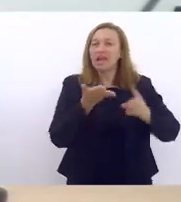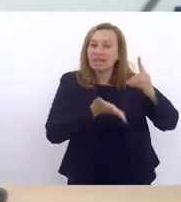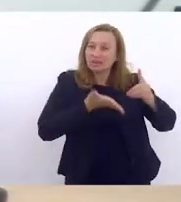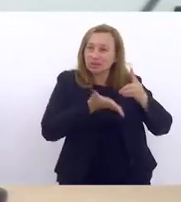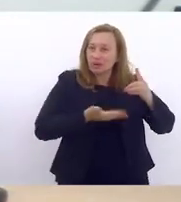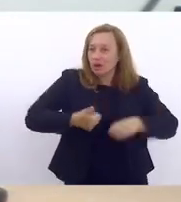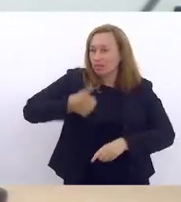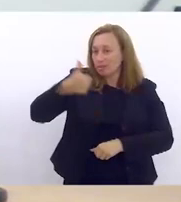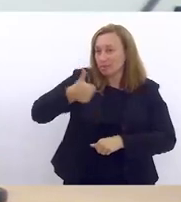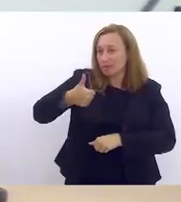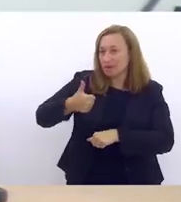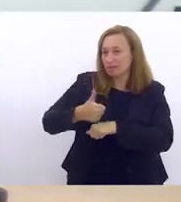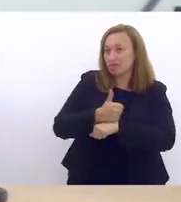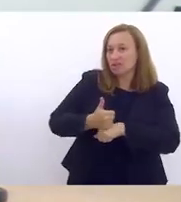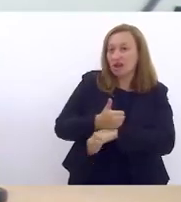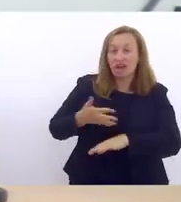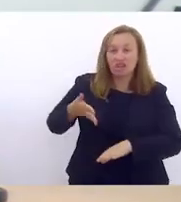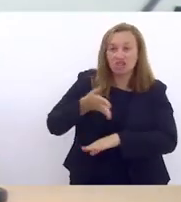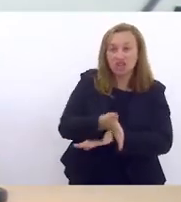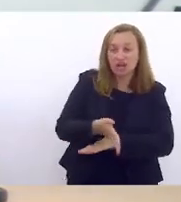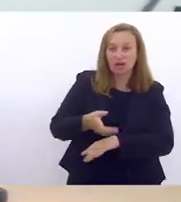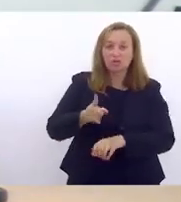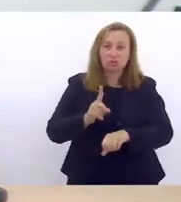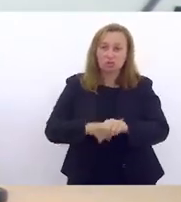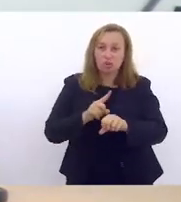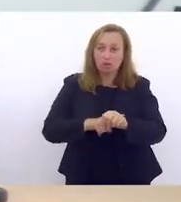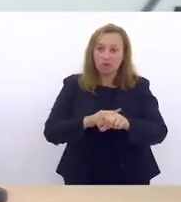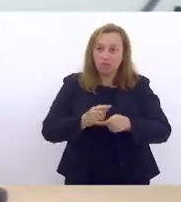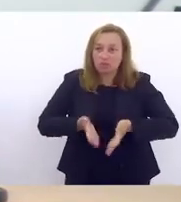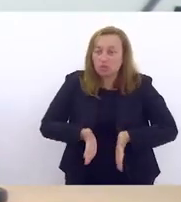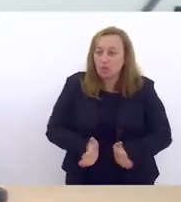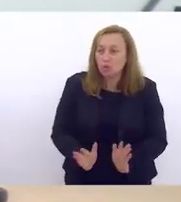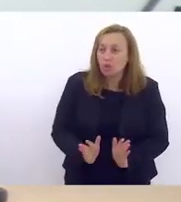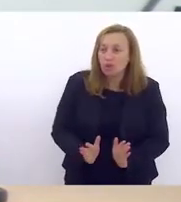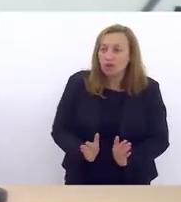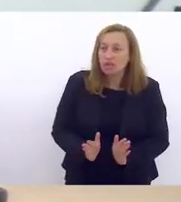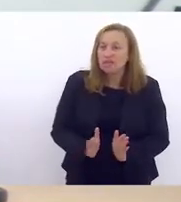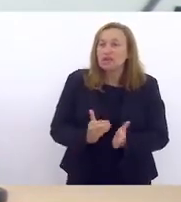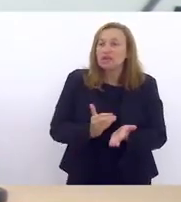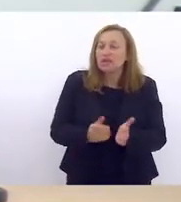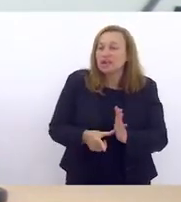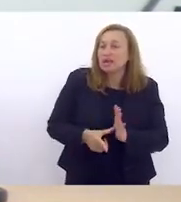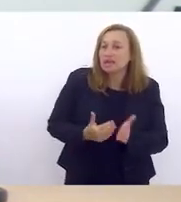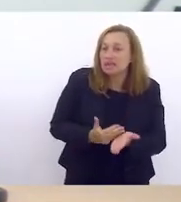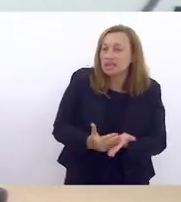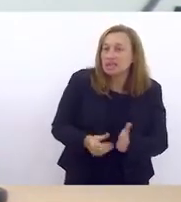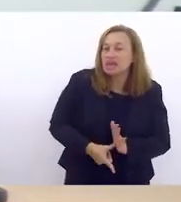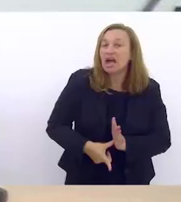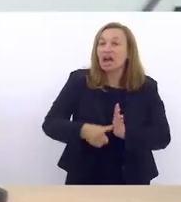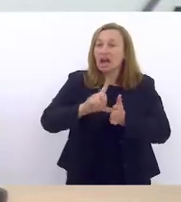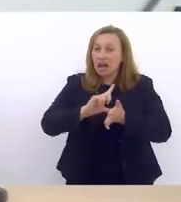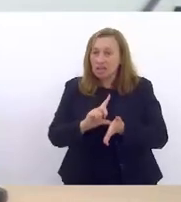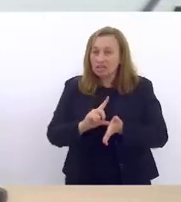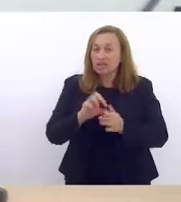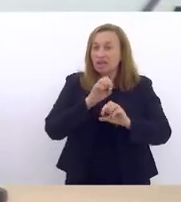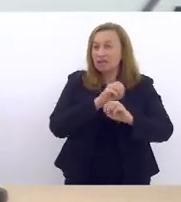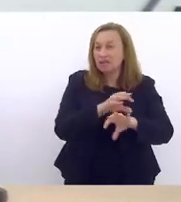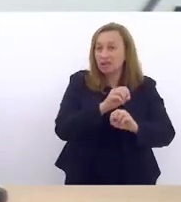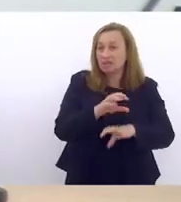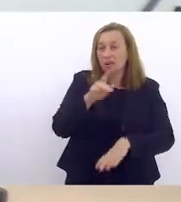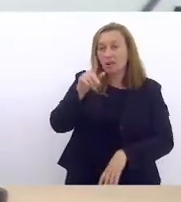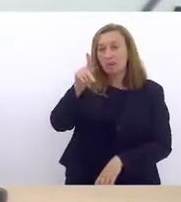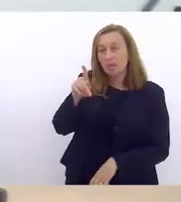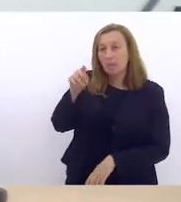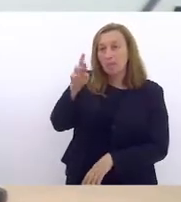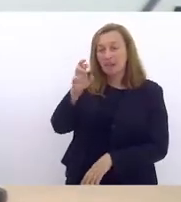primeira profissional a chegar, né, na hora do lado do parto. Muitas vezes começa a trabalhar muito antes, né, com a educação perinatal. E, às vezes, a gente brinca